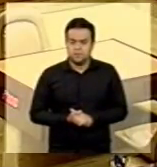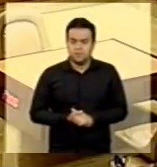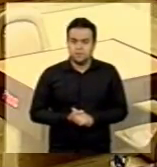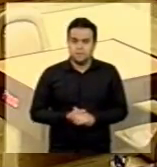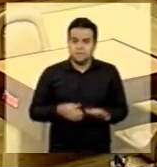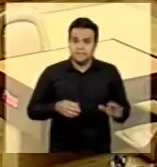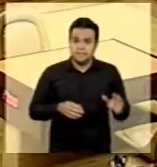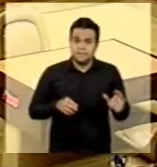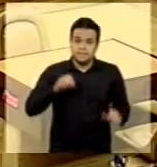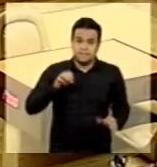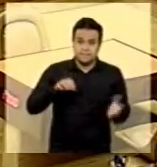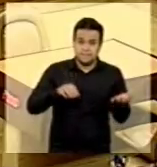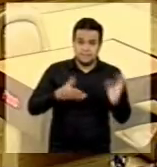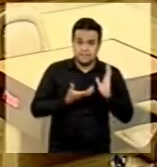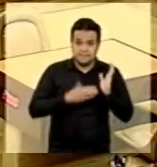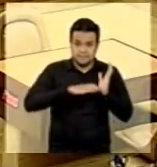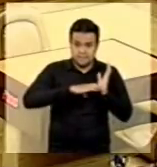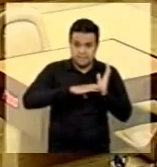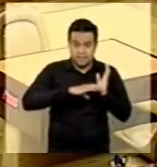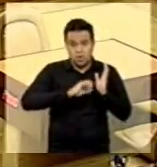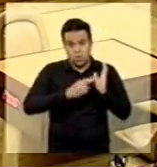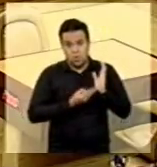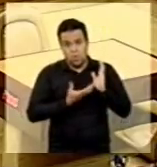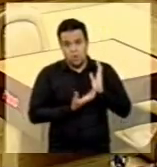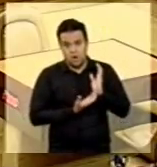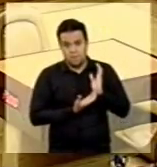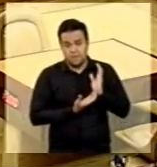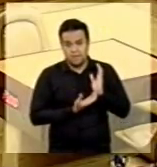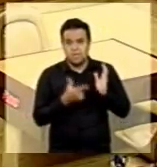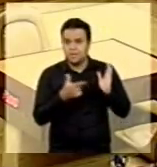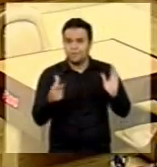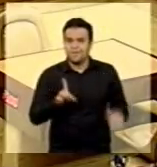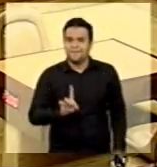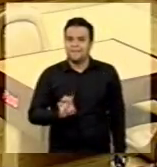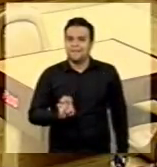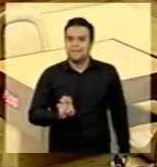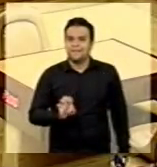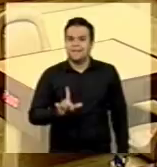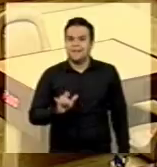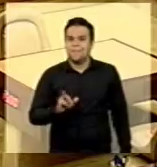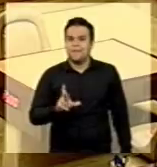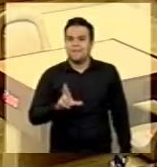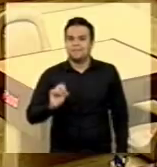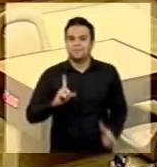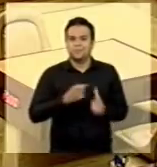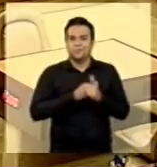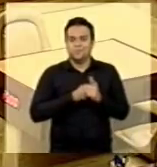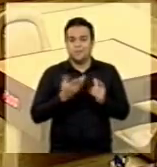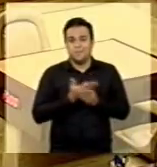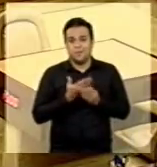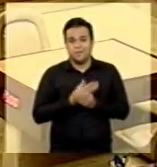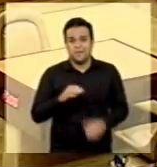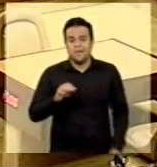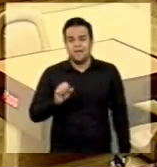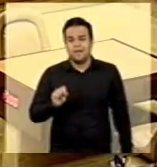da República ou da Câmara dos Deputados, deliberação para suspender casos aqui em tramitação. O que